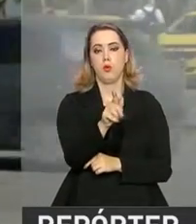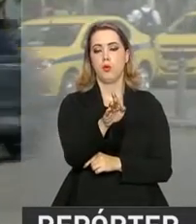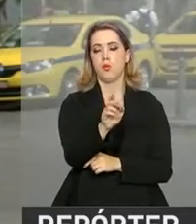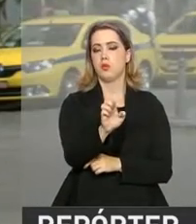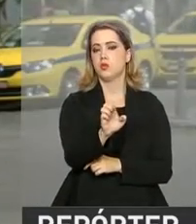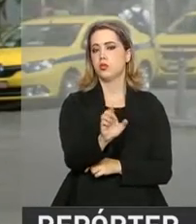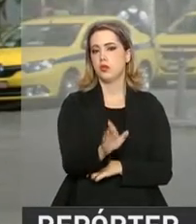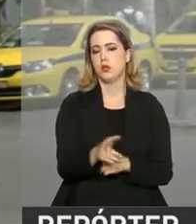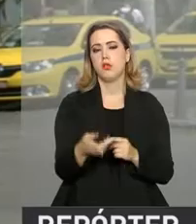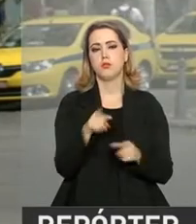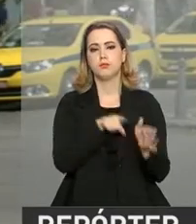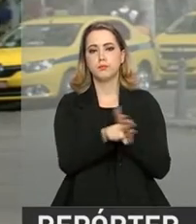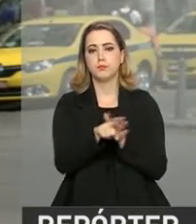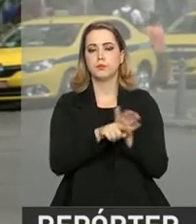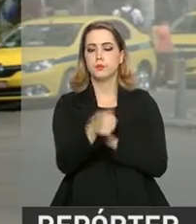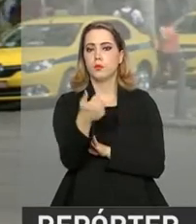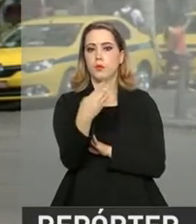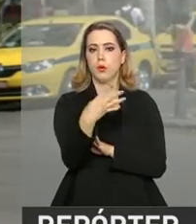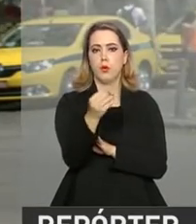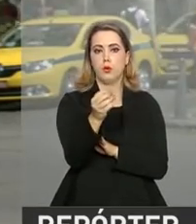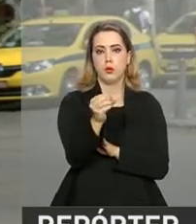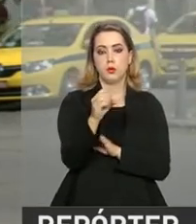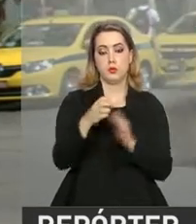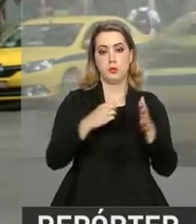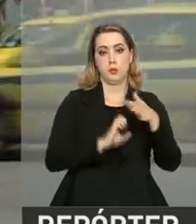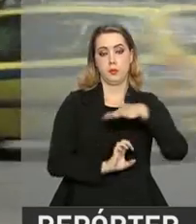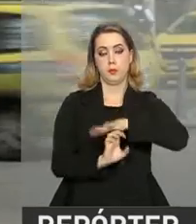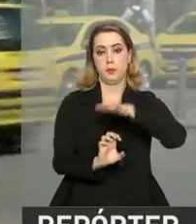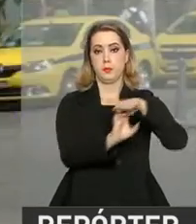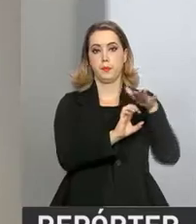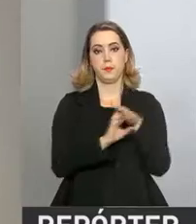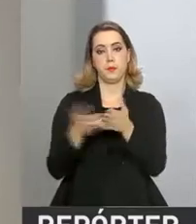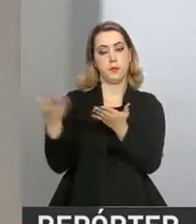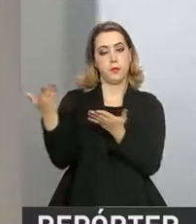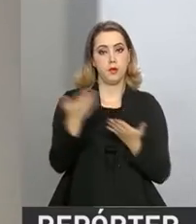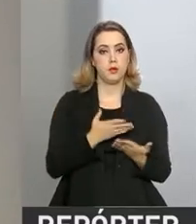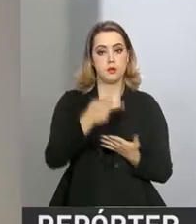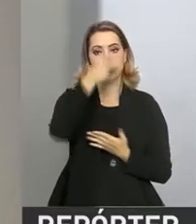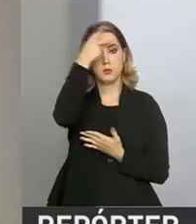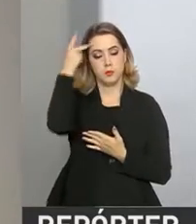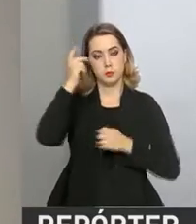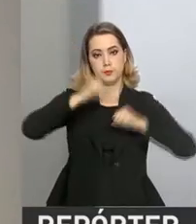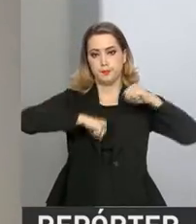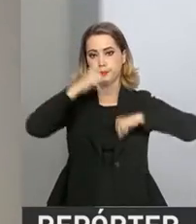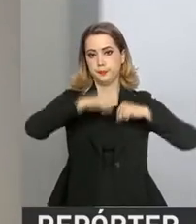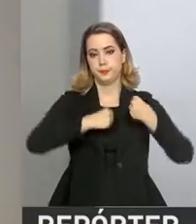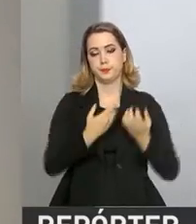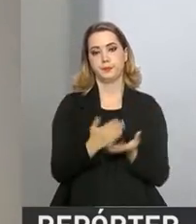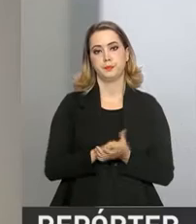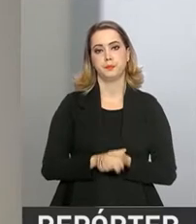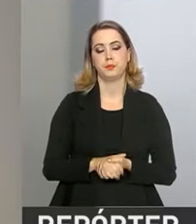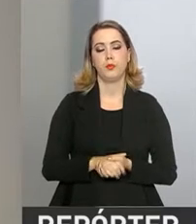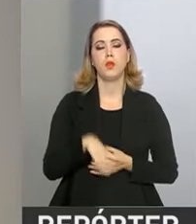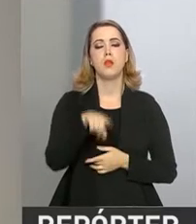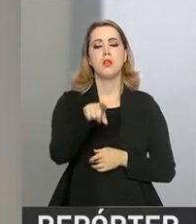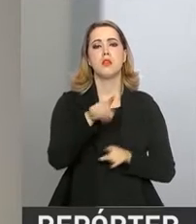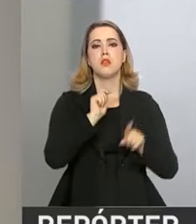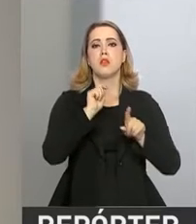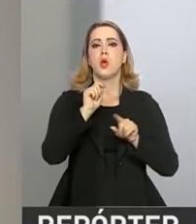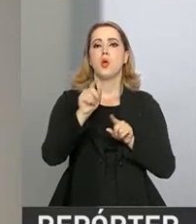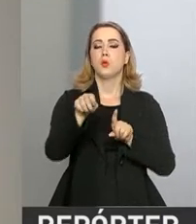e mais de 1400 empresas os preços recebidos pelo produtor é tempo de 2016 o índice de preço ao produtor